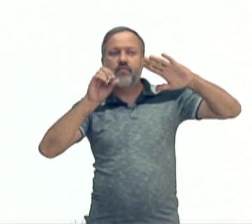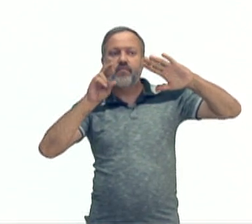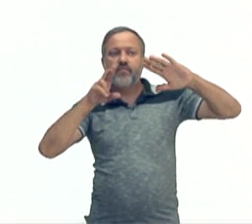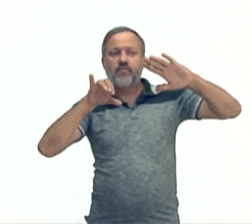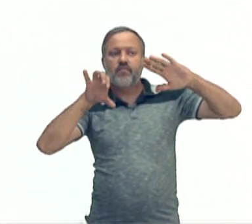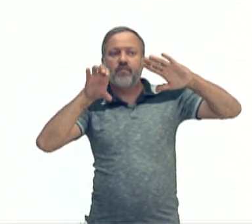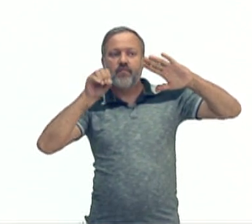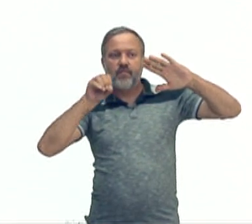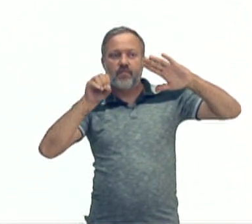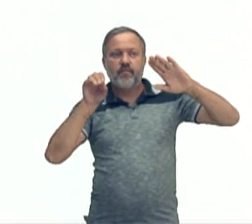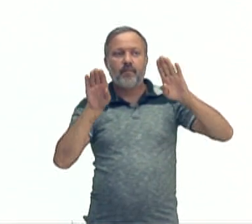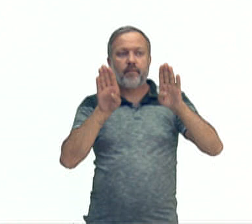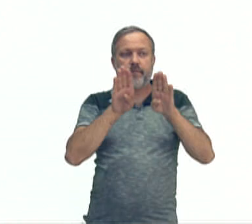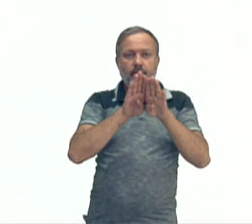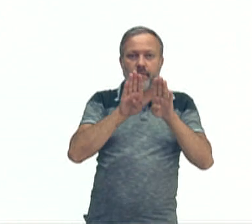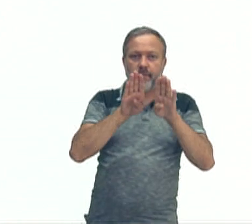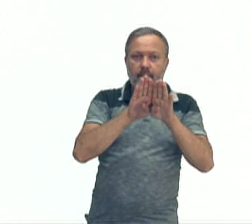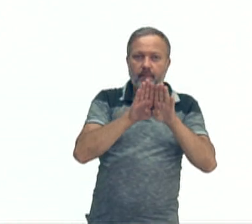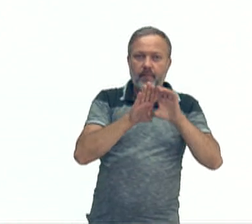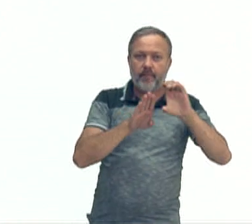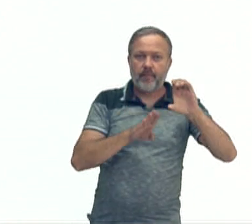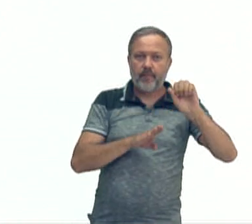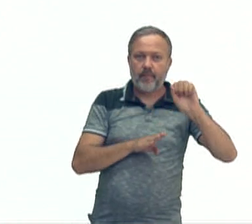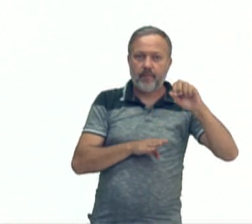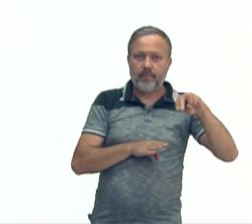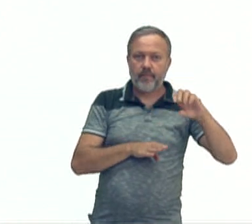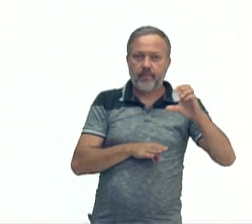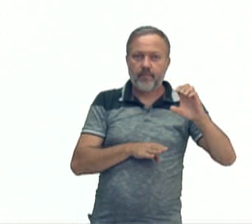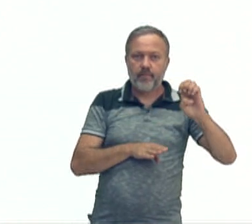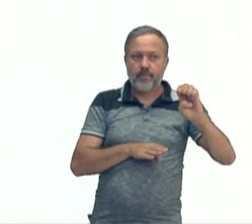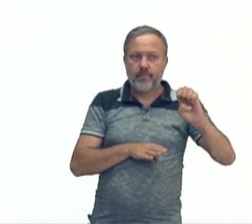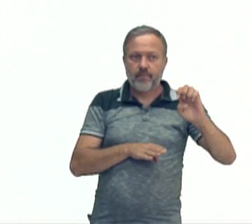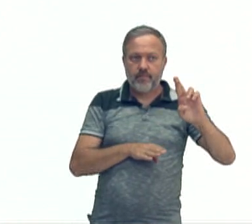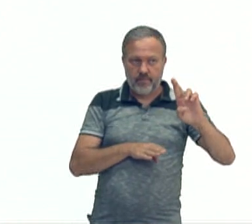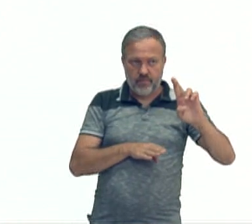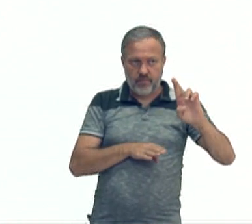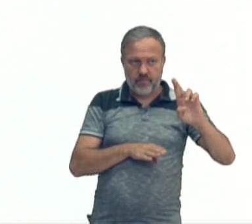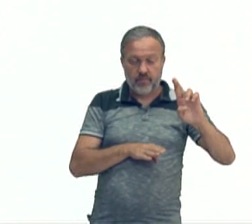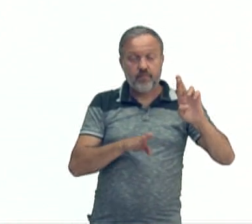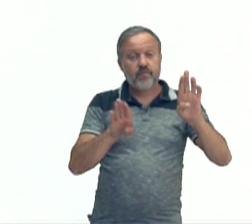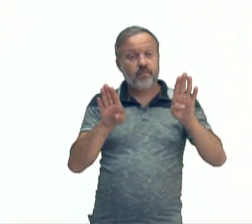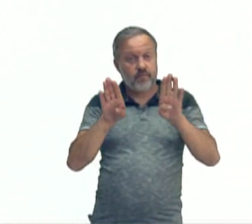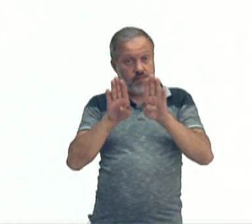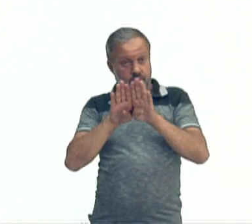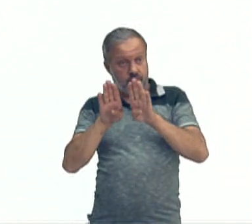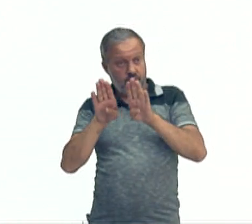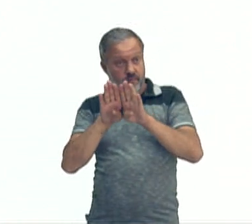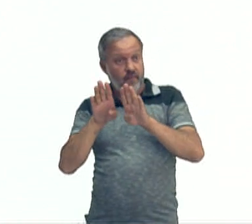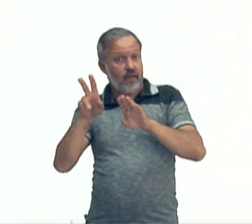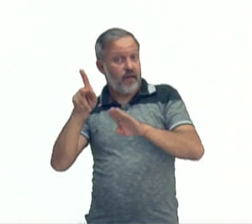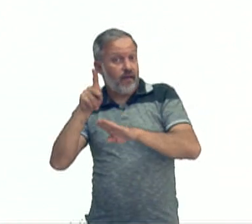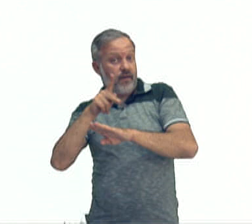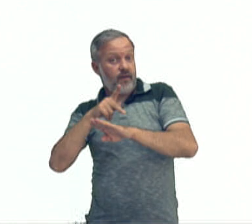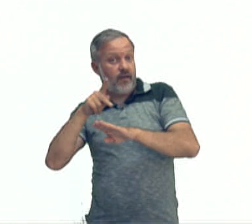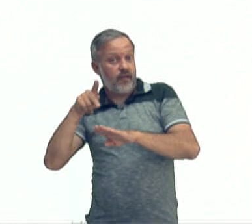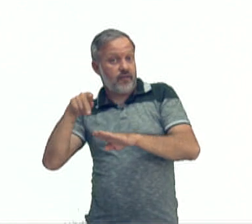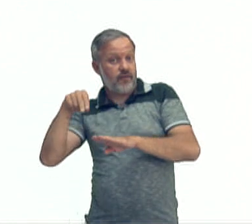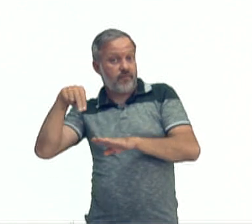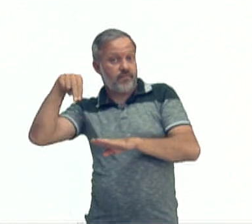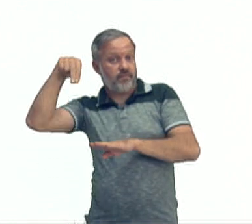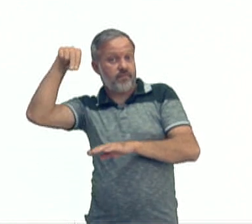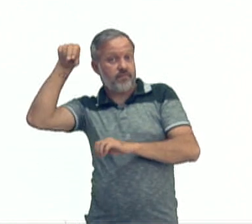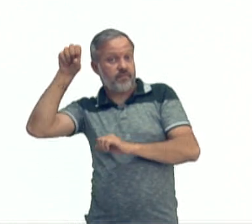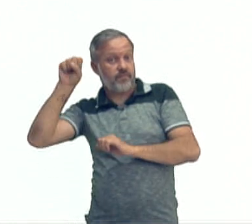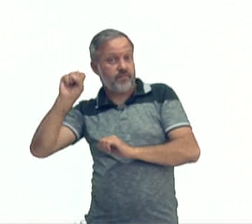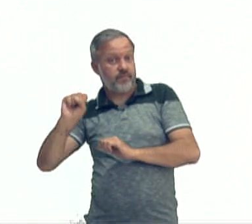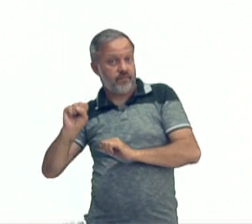ó, alguns países que fazem parte da zona temperada, a zona temperada norte e a zona temperada sul, e